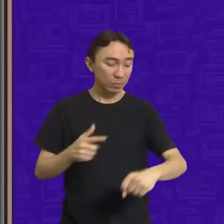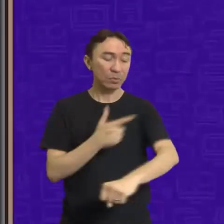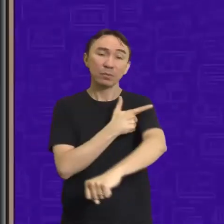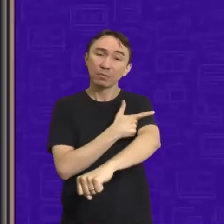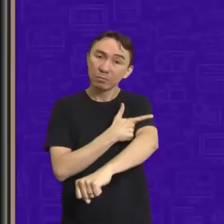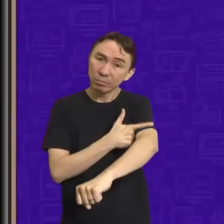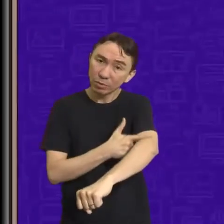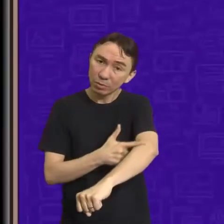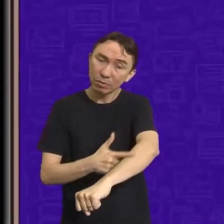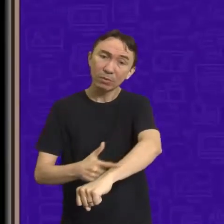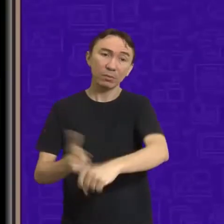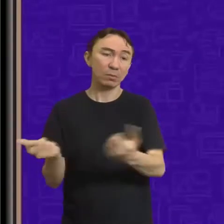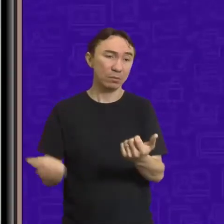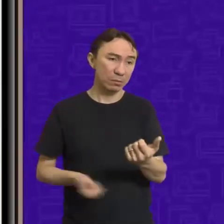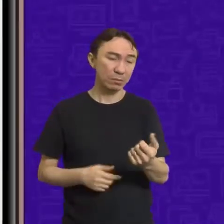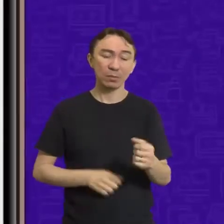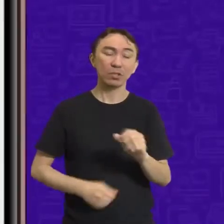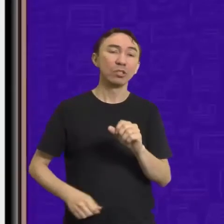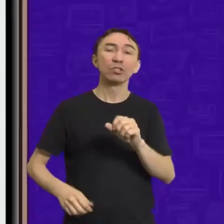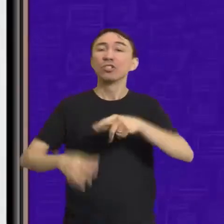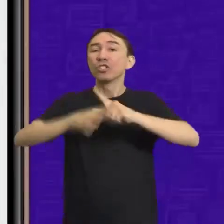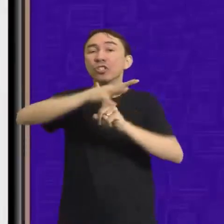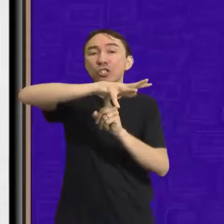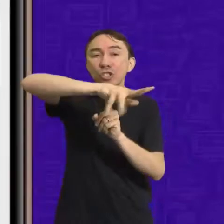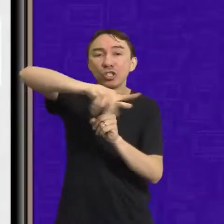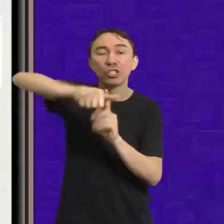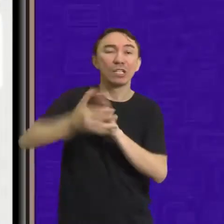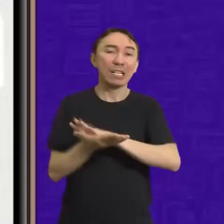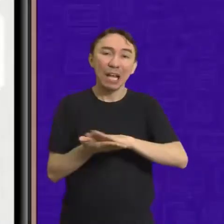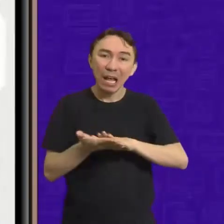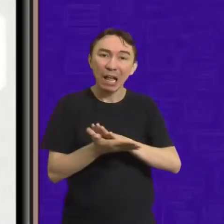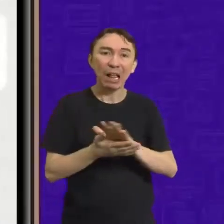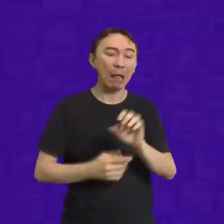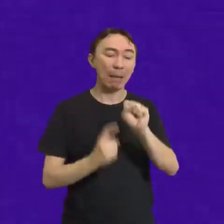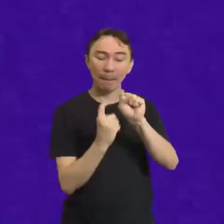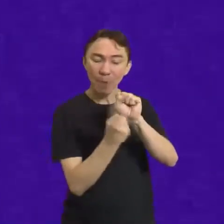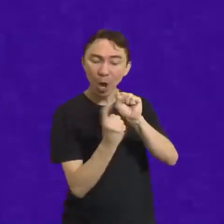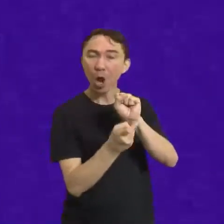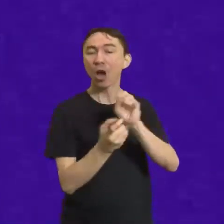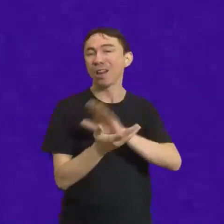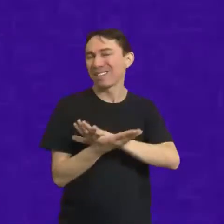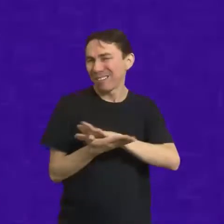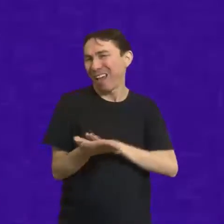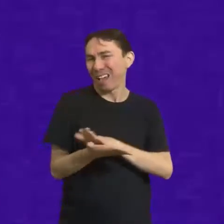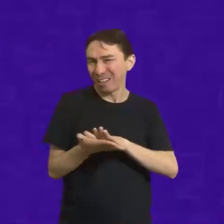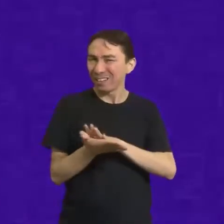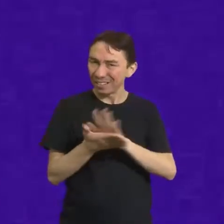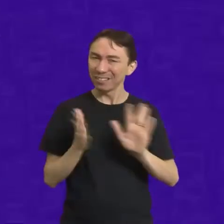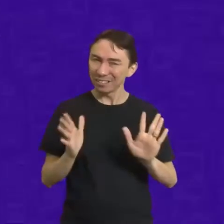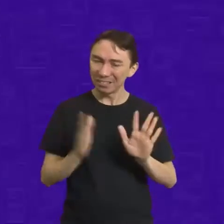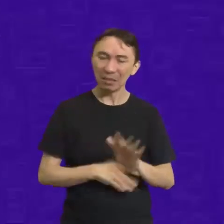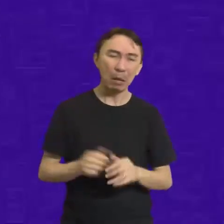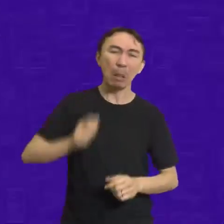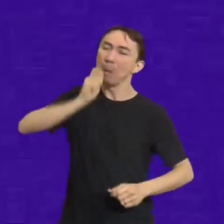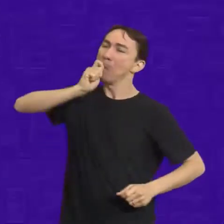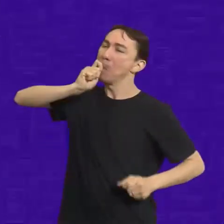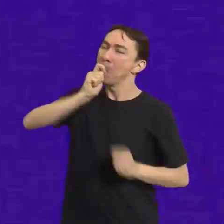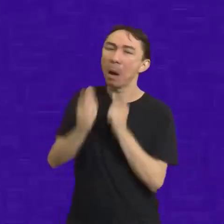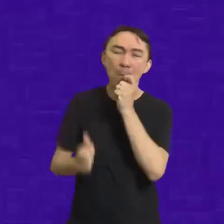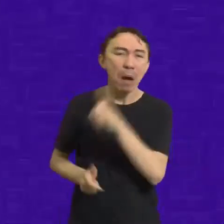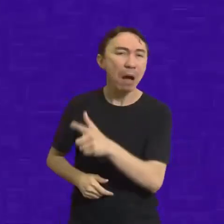aos colegas, sem gírias, sem emojis que infantilizem a mensagem, sem críticas ao trabalho do outro,